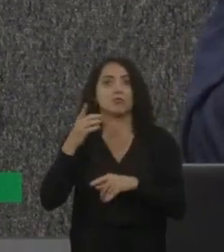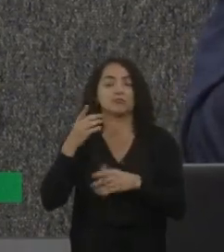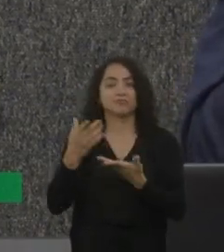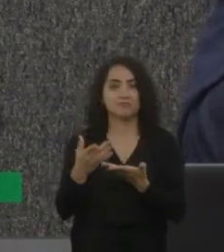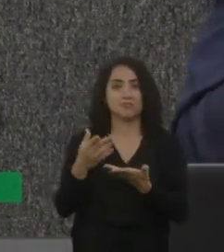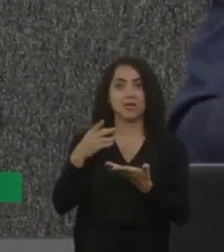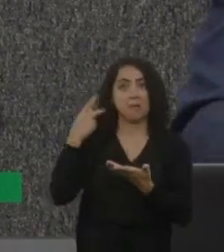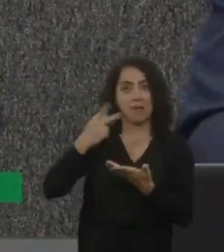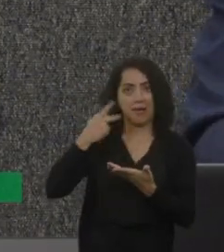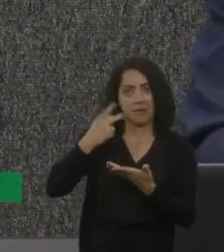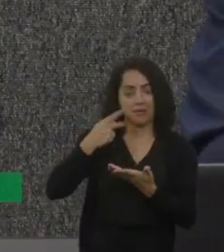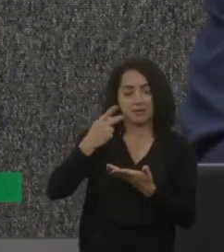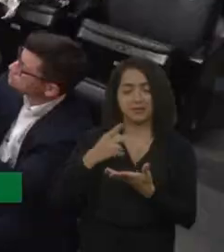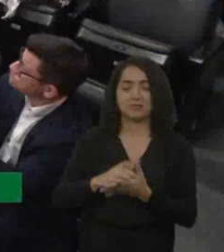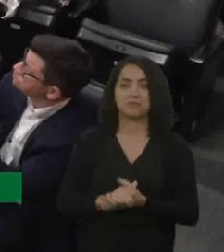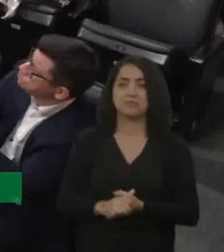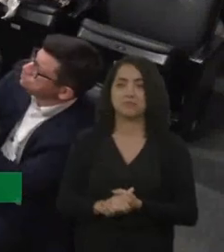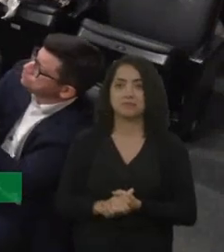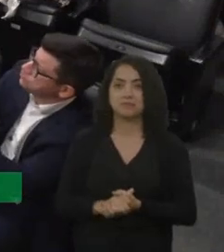Muito obrigada.